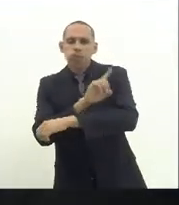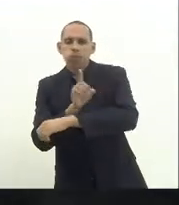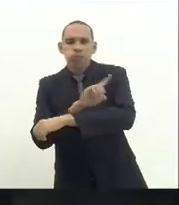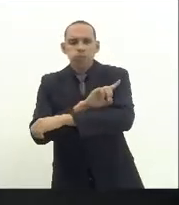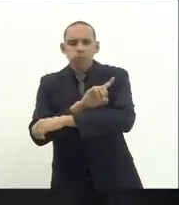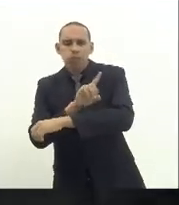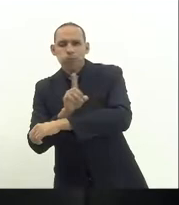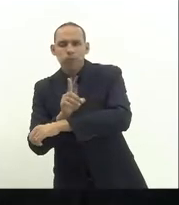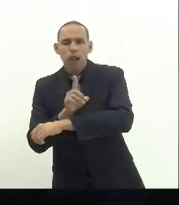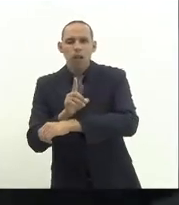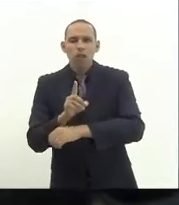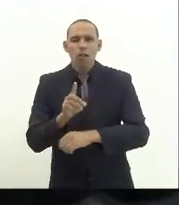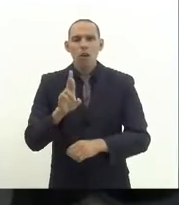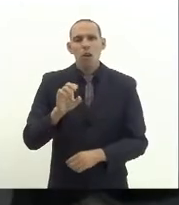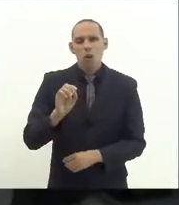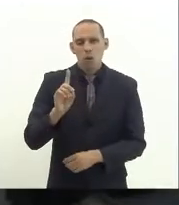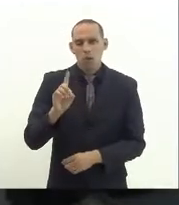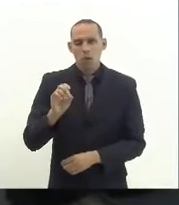rj-124